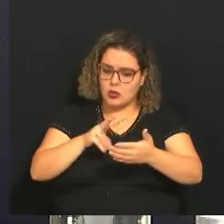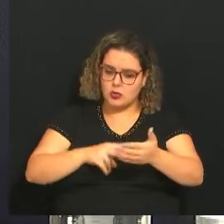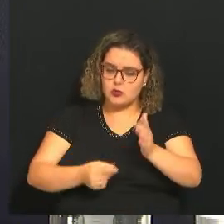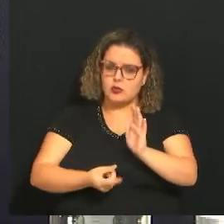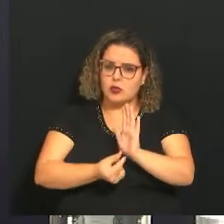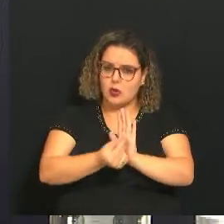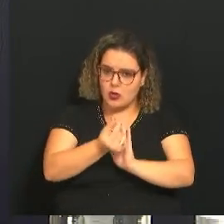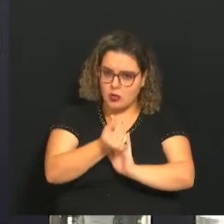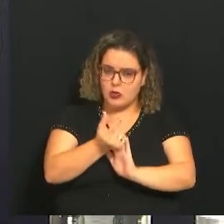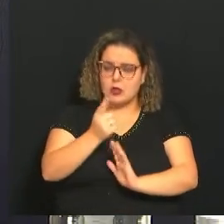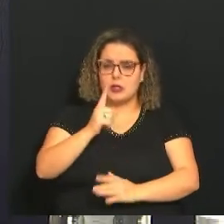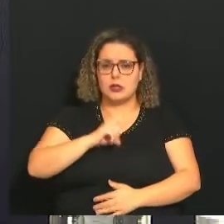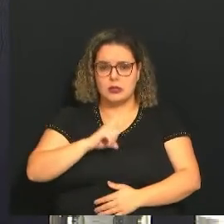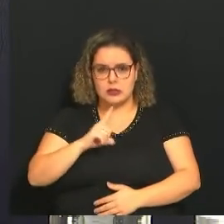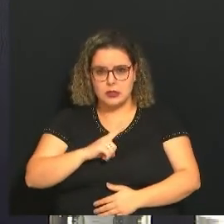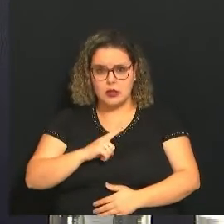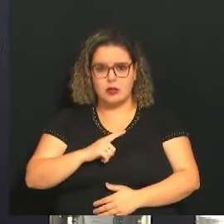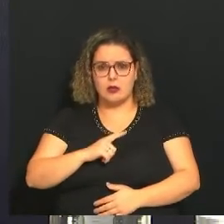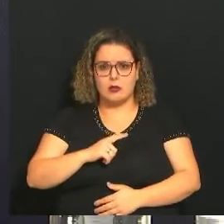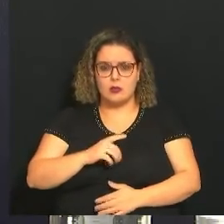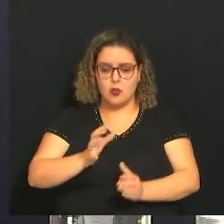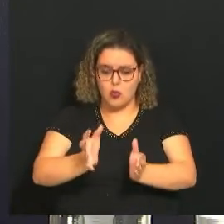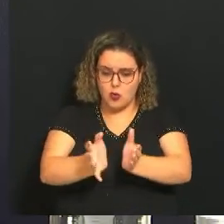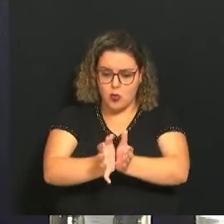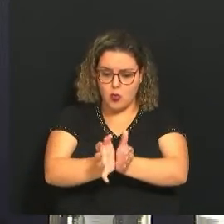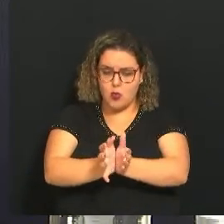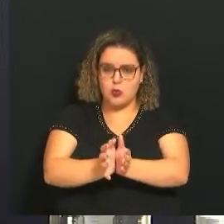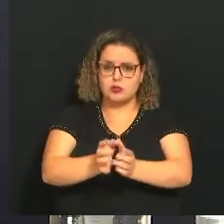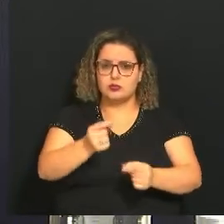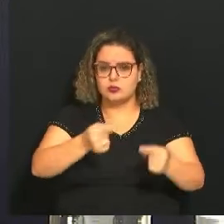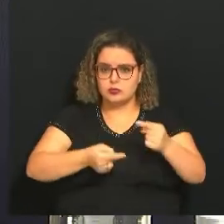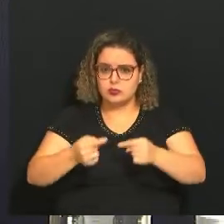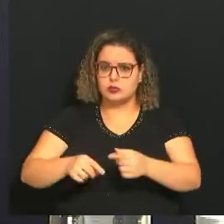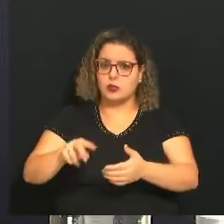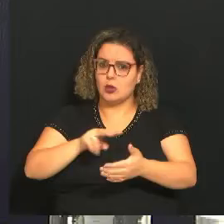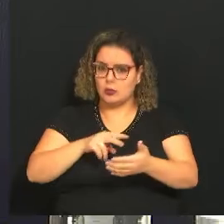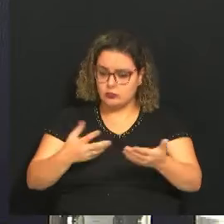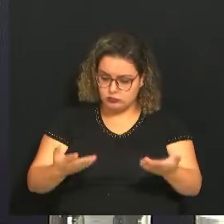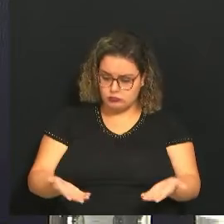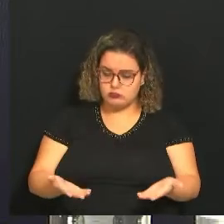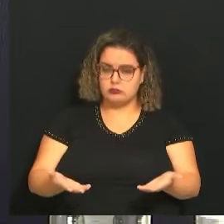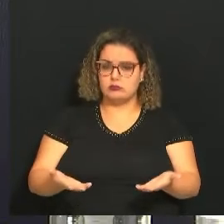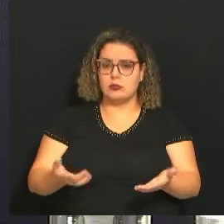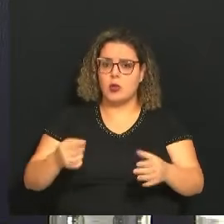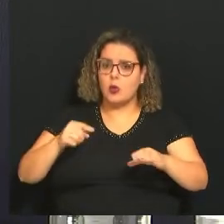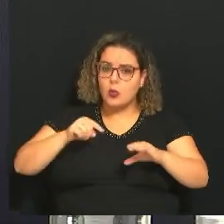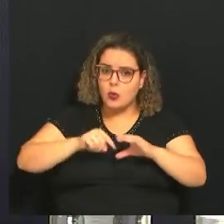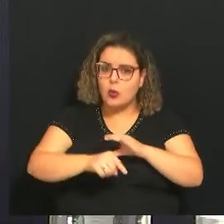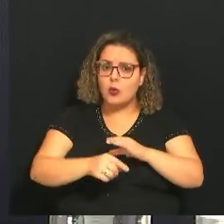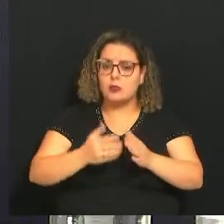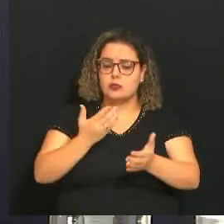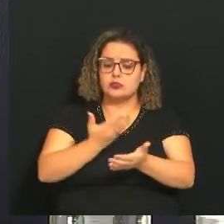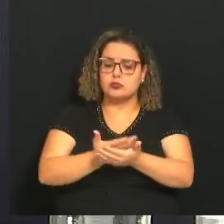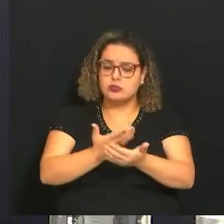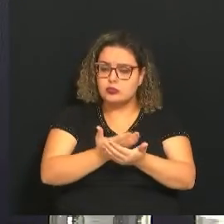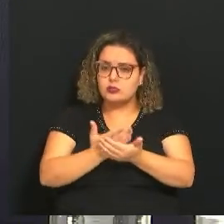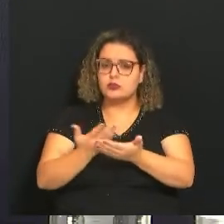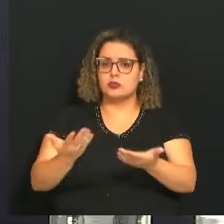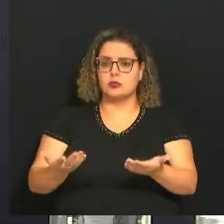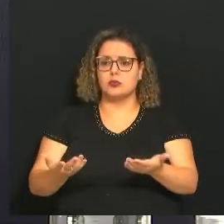gente tem o nosso Conselho Político debatido, lido, aprofundado, a gente tem aqui a constatação das contas que a